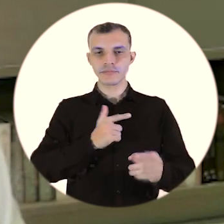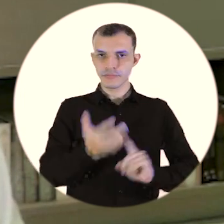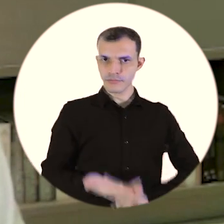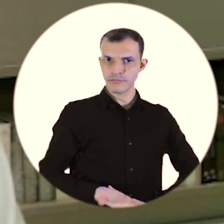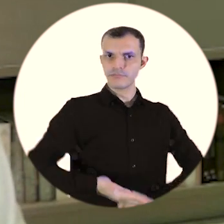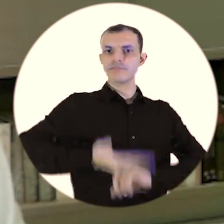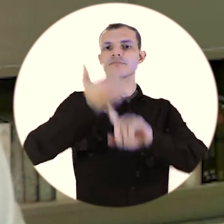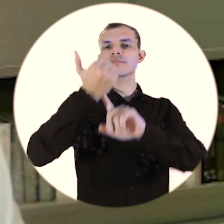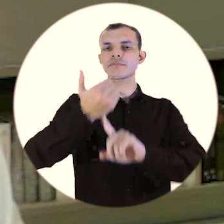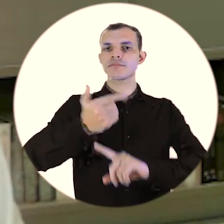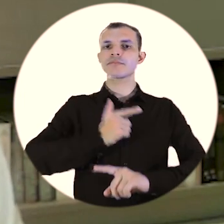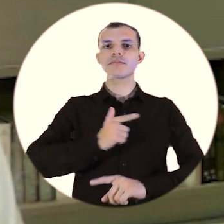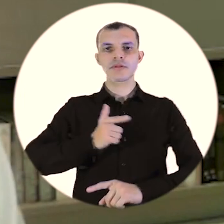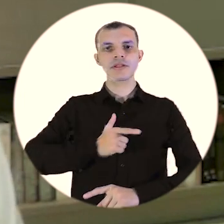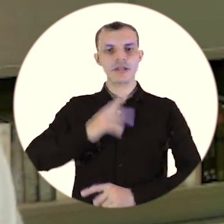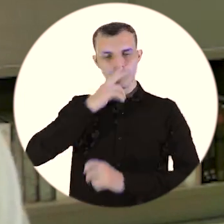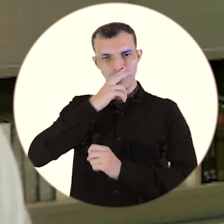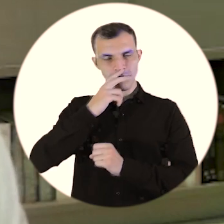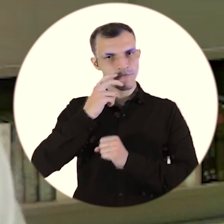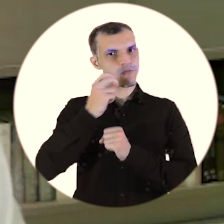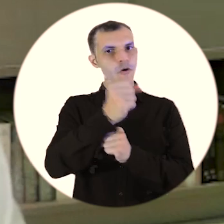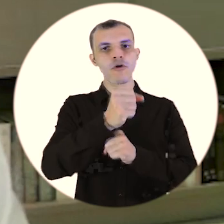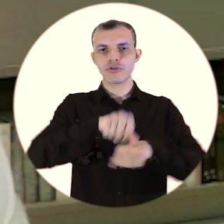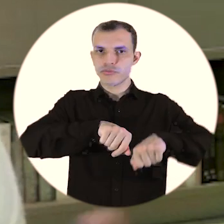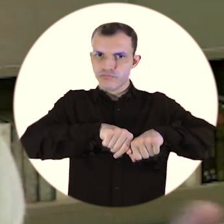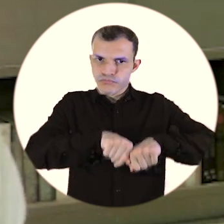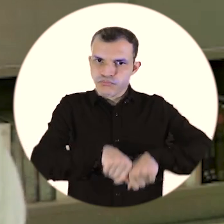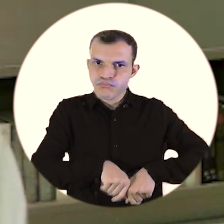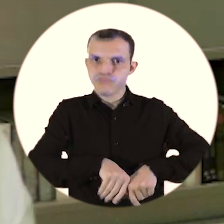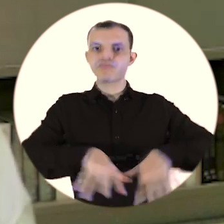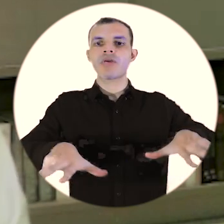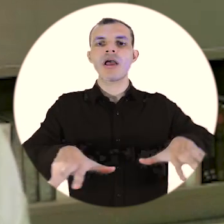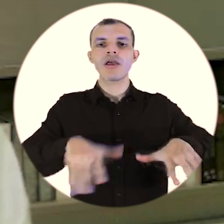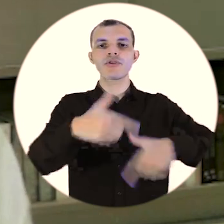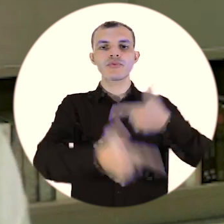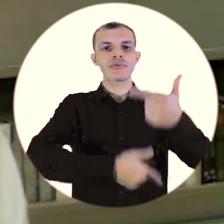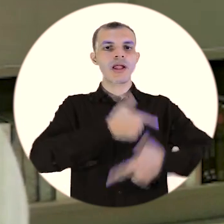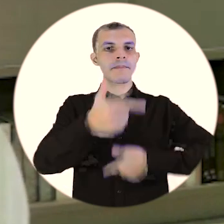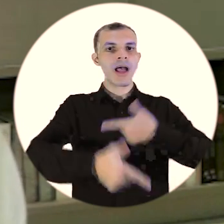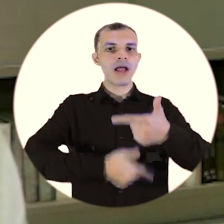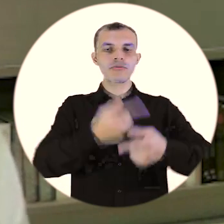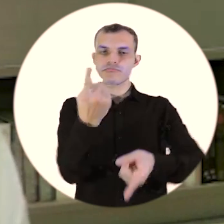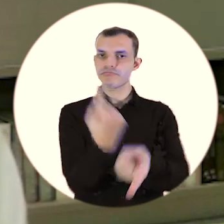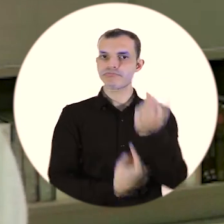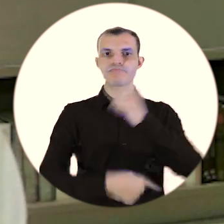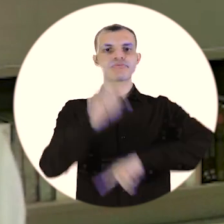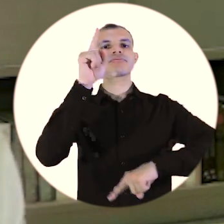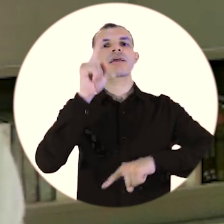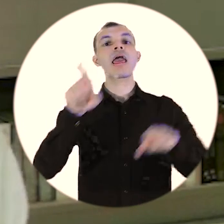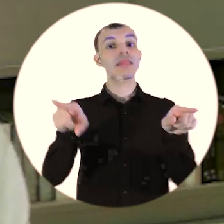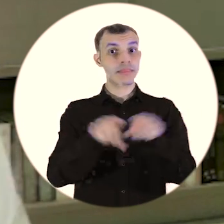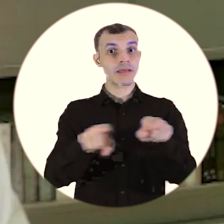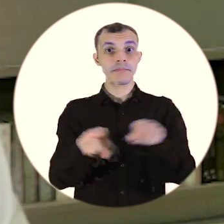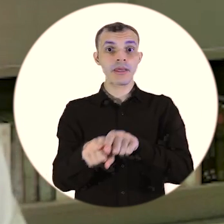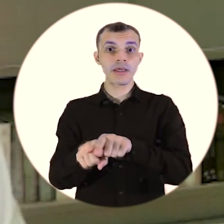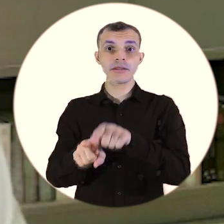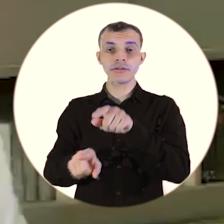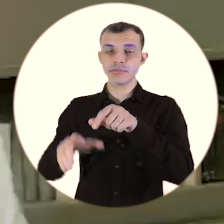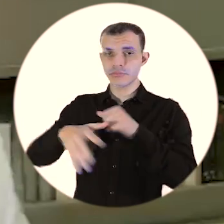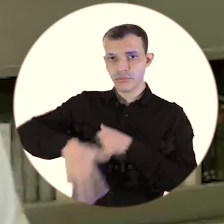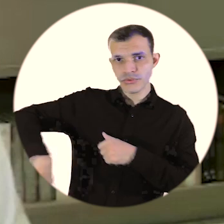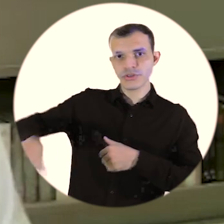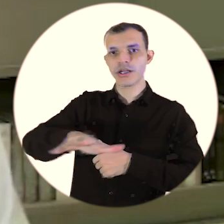maneira extremamente contundente, revolucionando a realidade de trabalho do advogado e de todo o